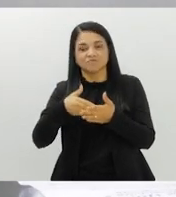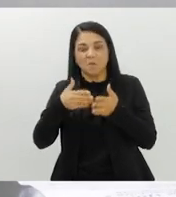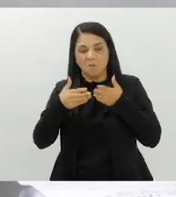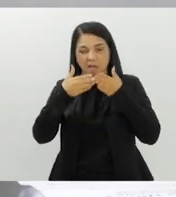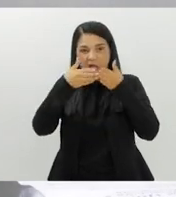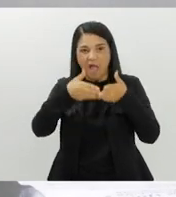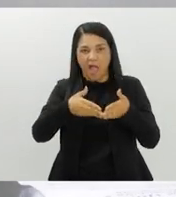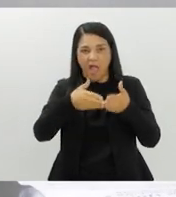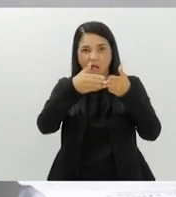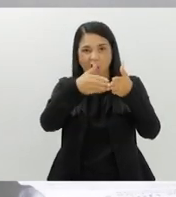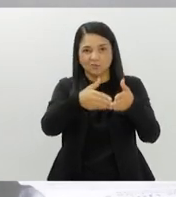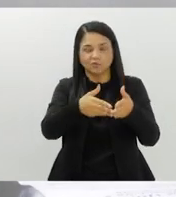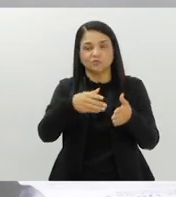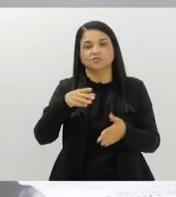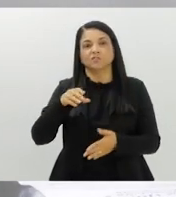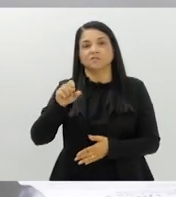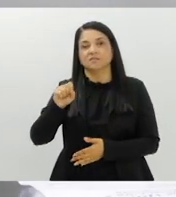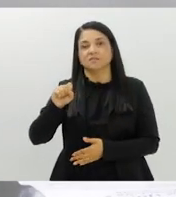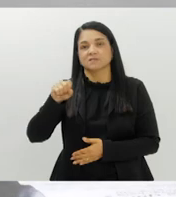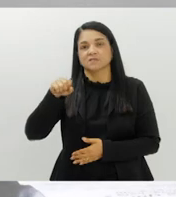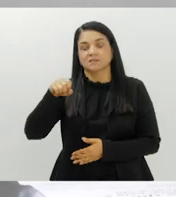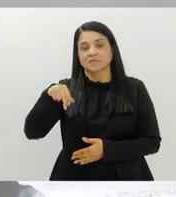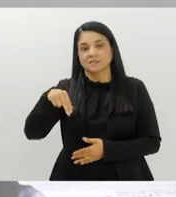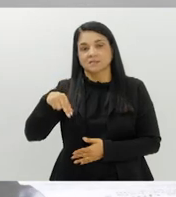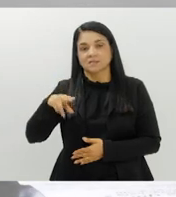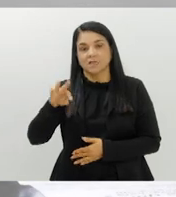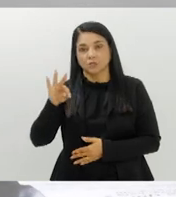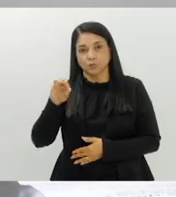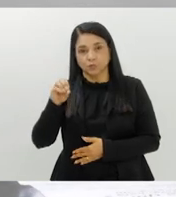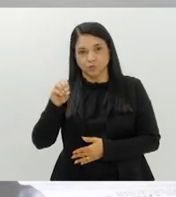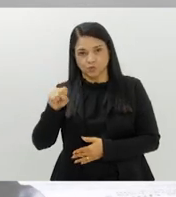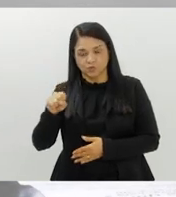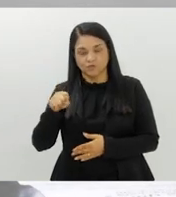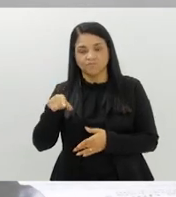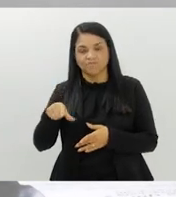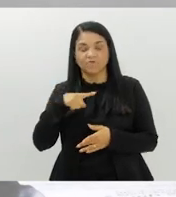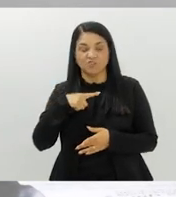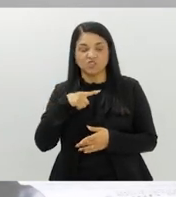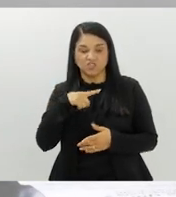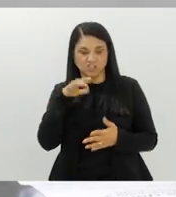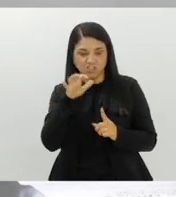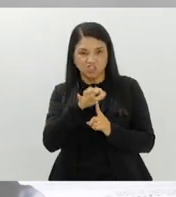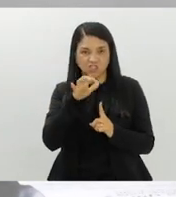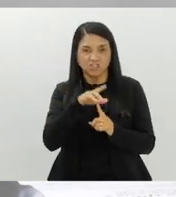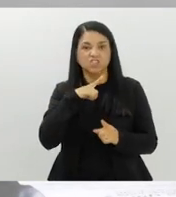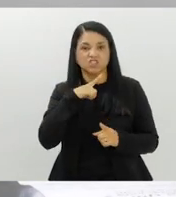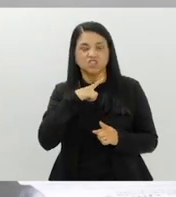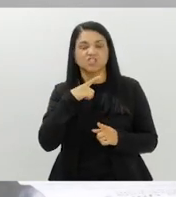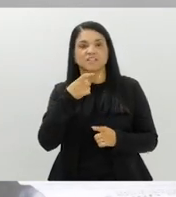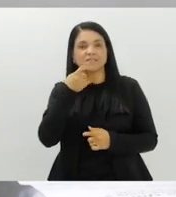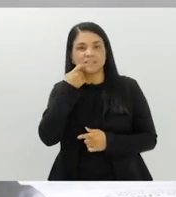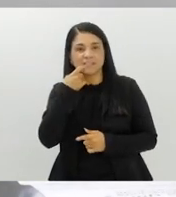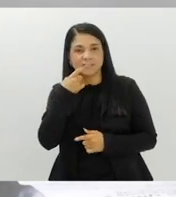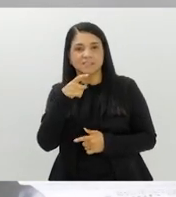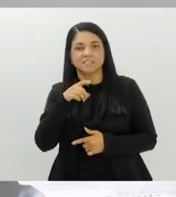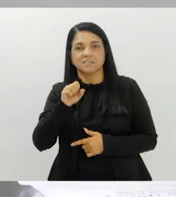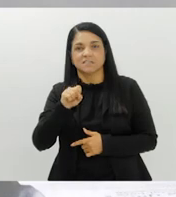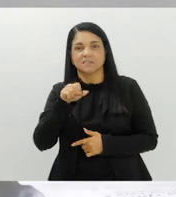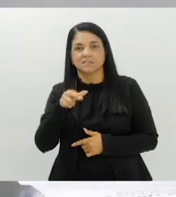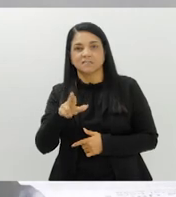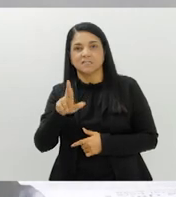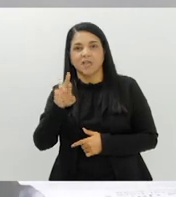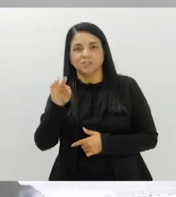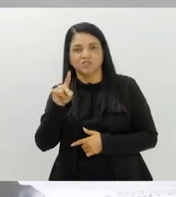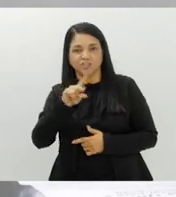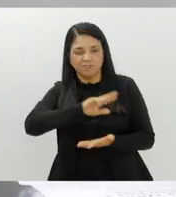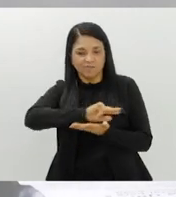barcos que vinham de Santos pressionaram, dizendo que só lá que tinha sardinha, paísca viva do atum e coisas do gênero. Depois os pescadores